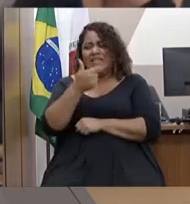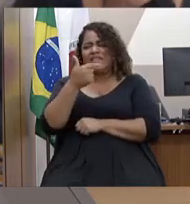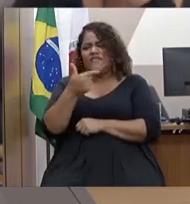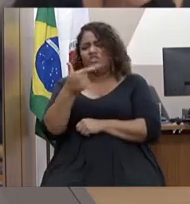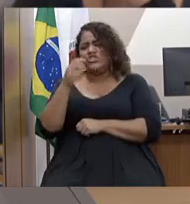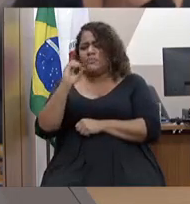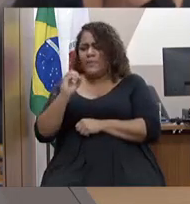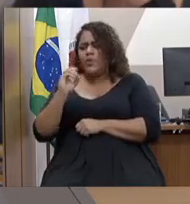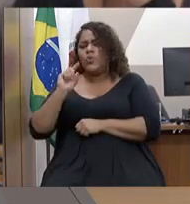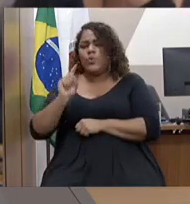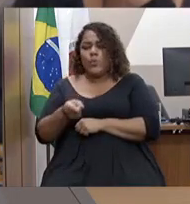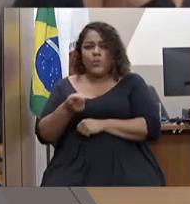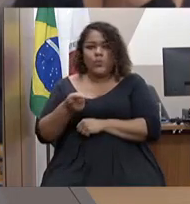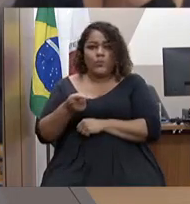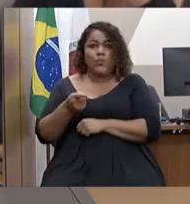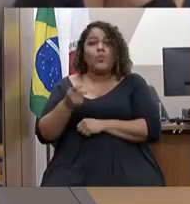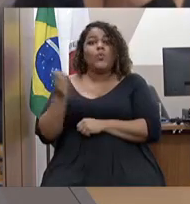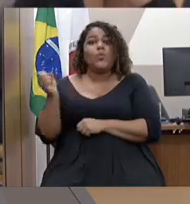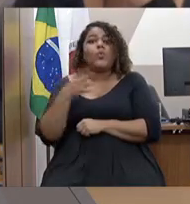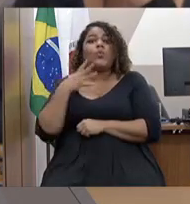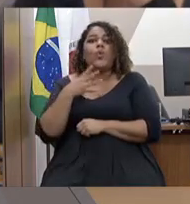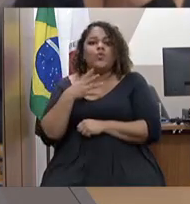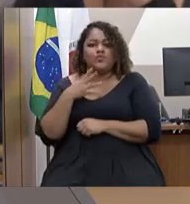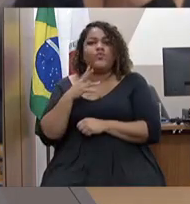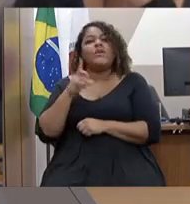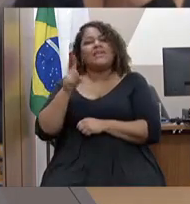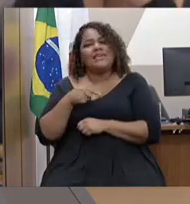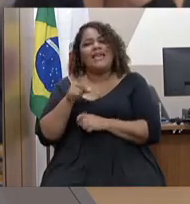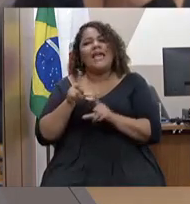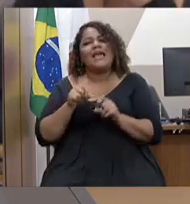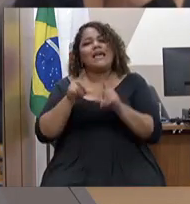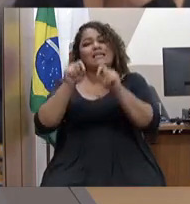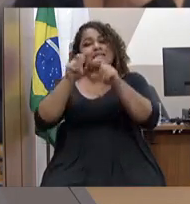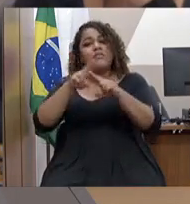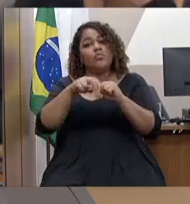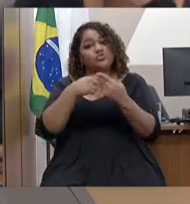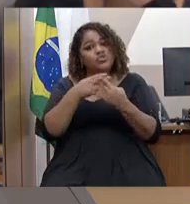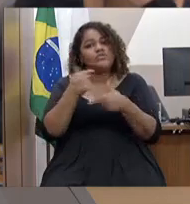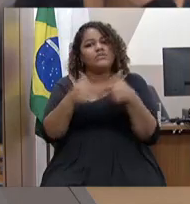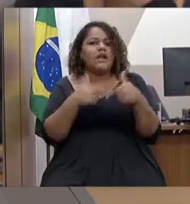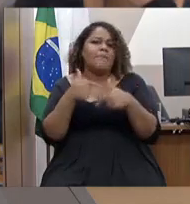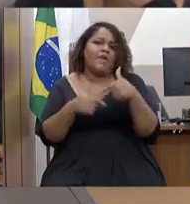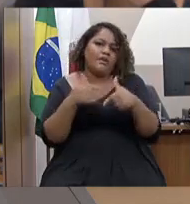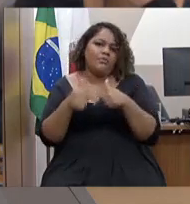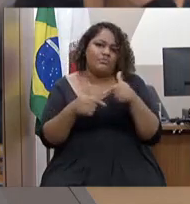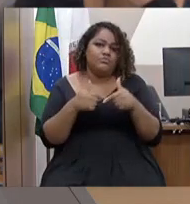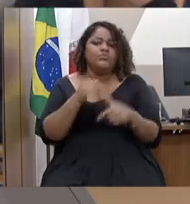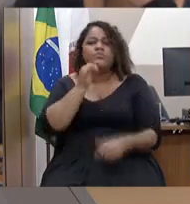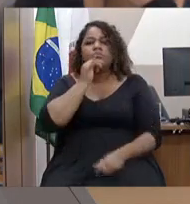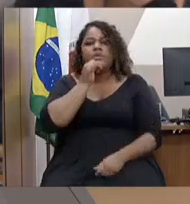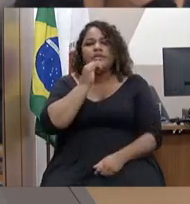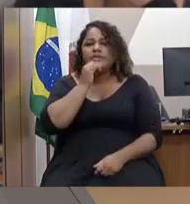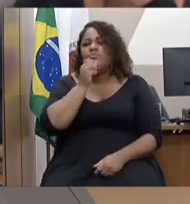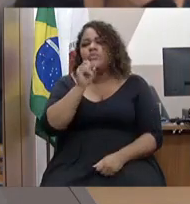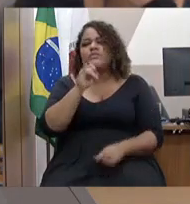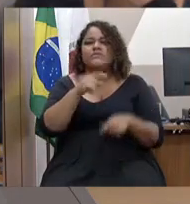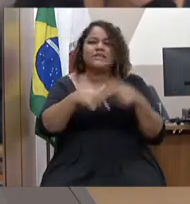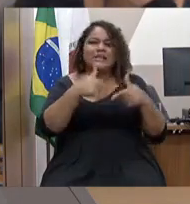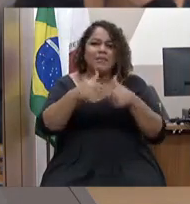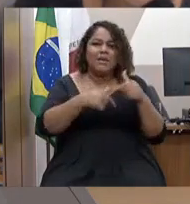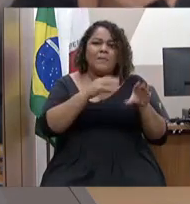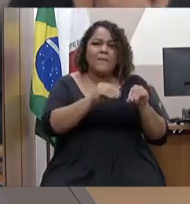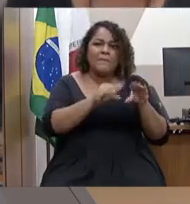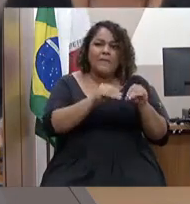de câncer causado pelo trabalho o que que causa câncer no trabalho por exemplo você mexer com benzeno o benzeno tá dentro da gasolina